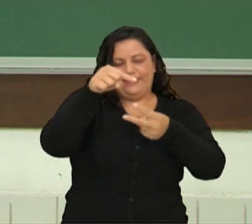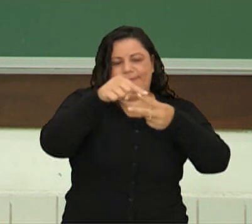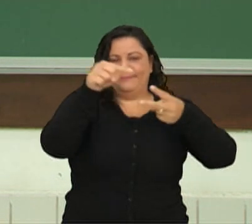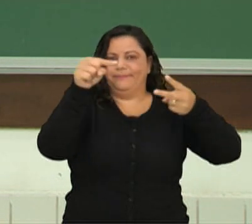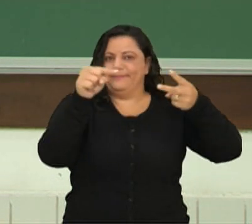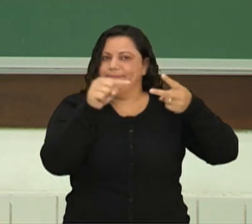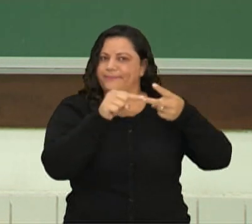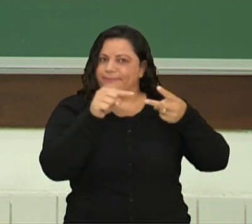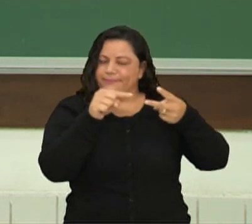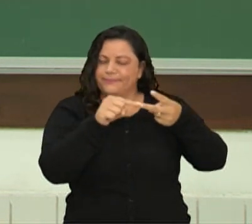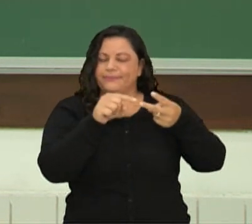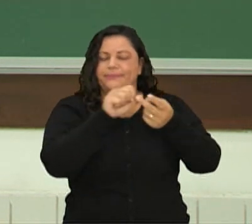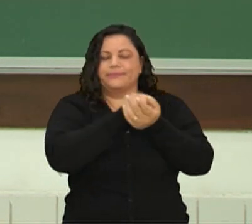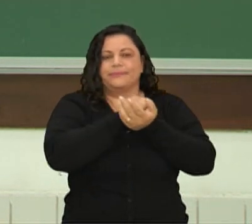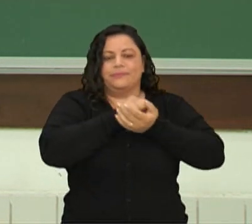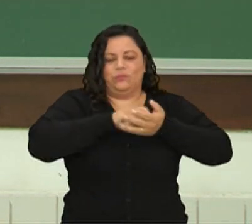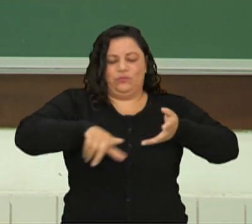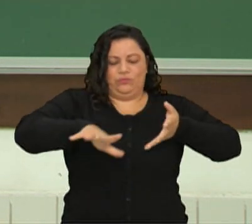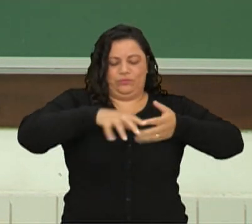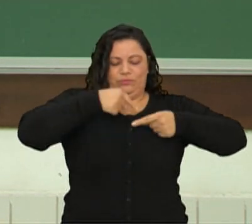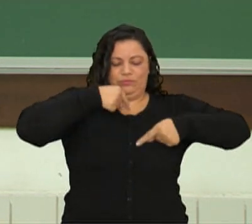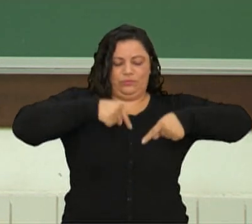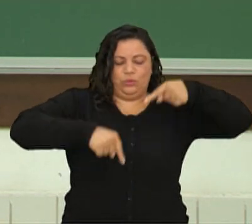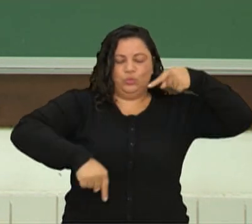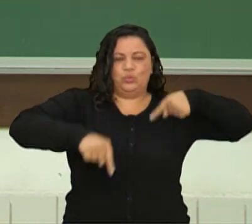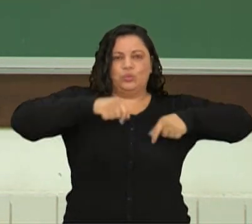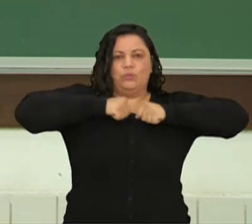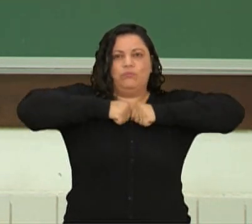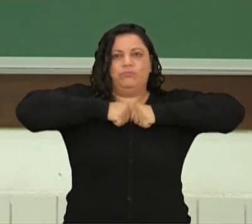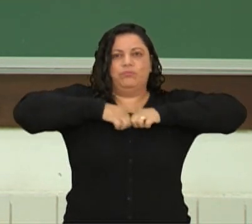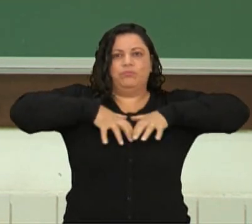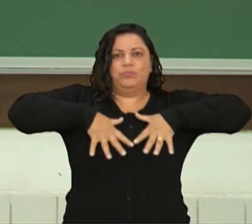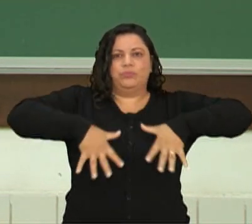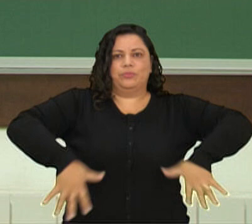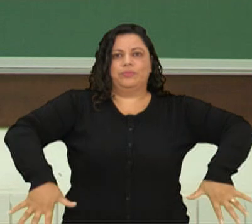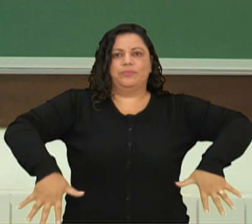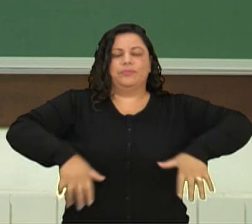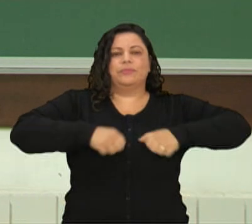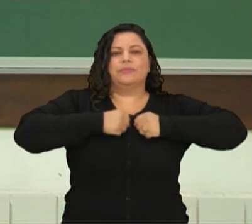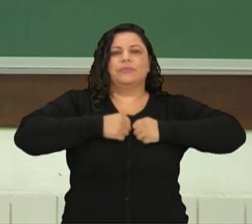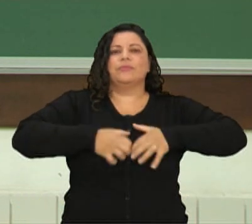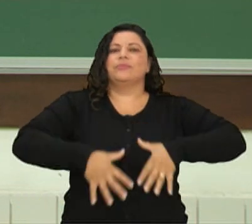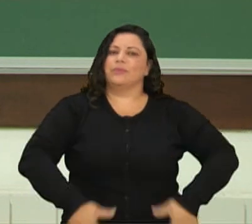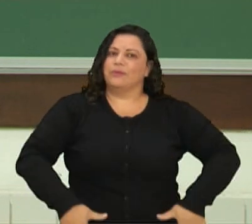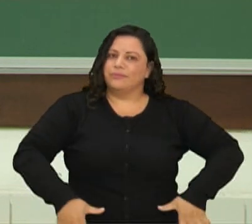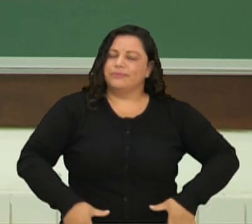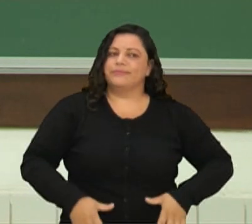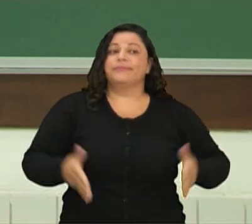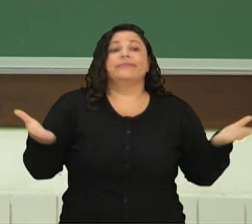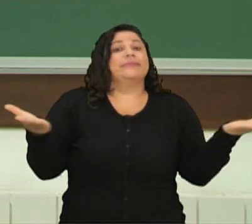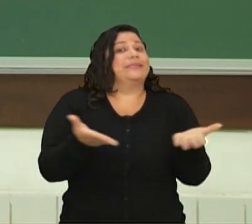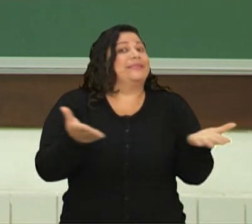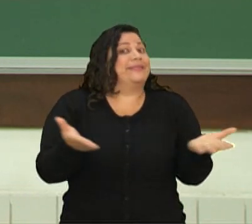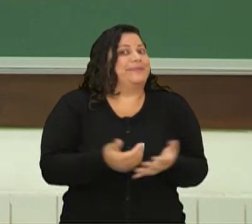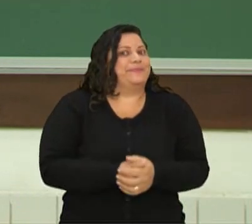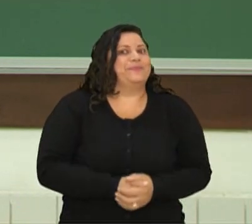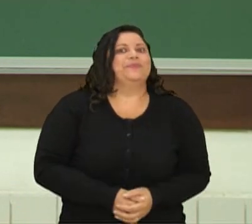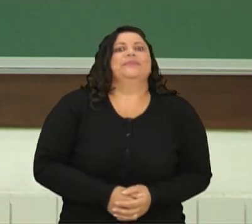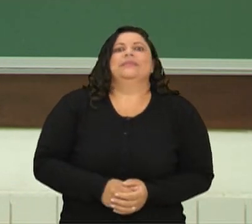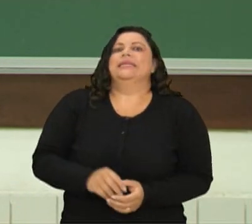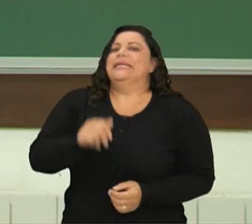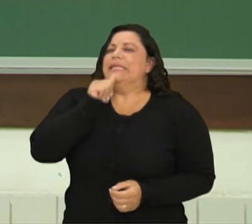às artérias, e daí das artérias vai para todo o nosso corpo, tá? Então, nós ainda não terminamos o